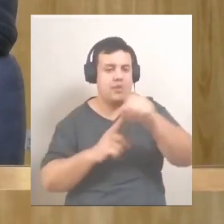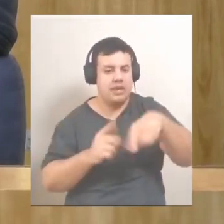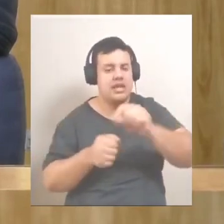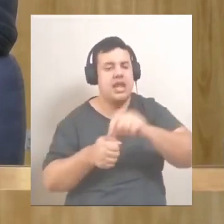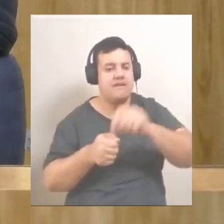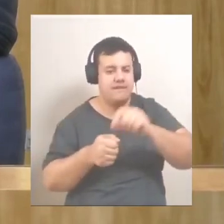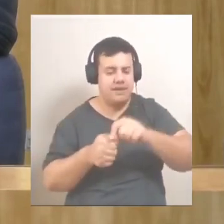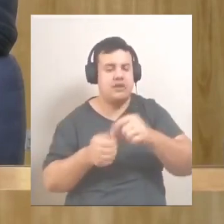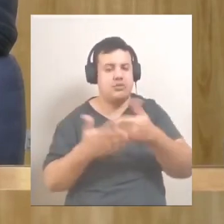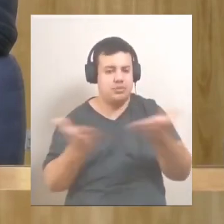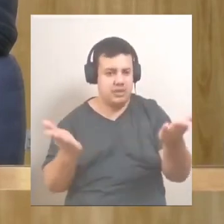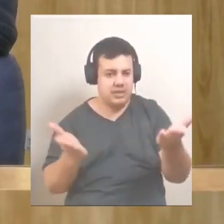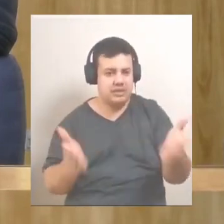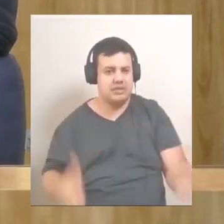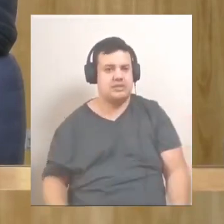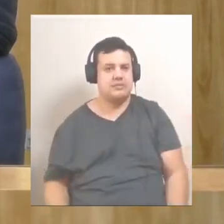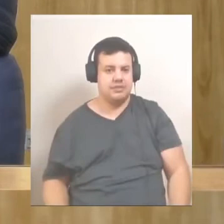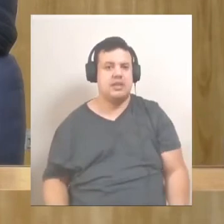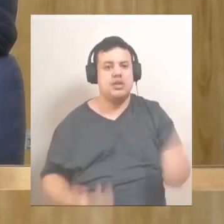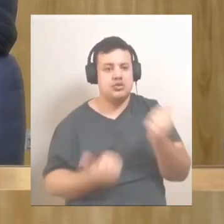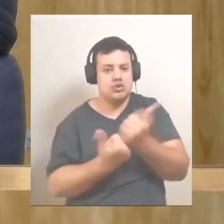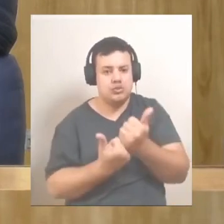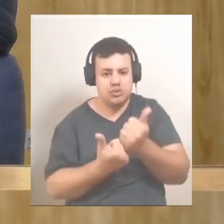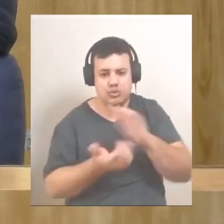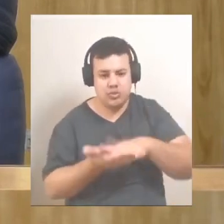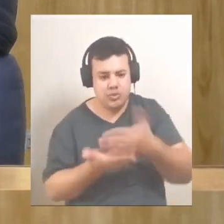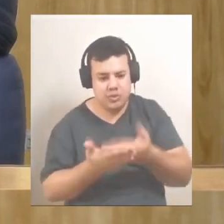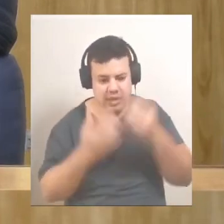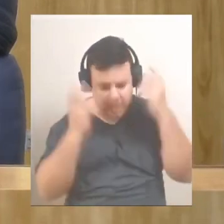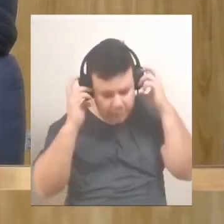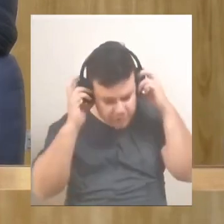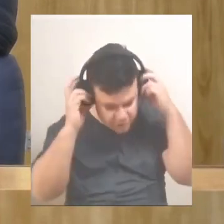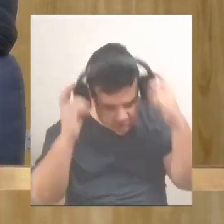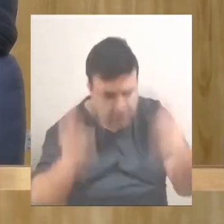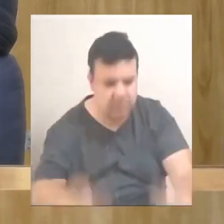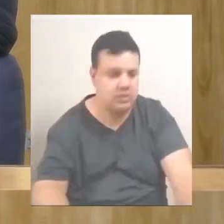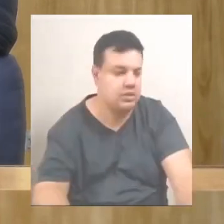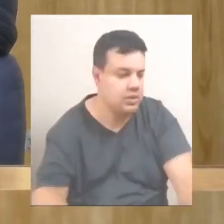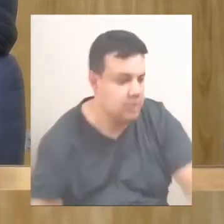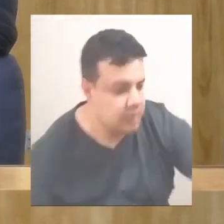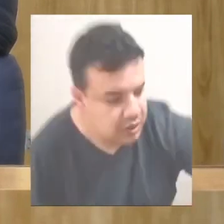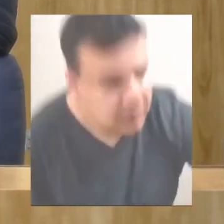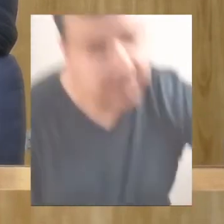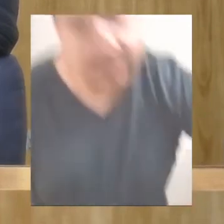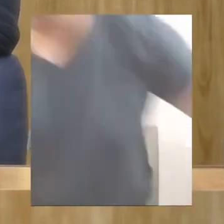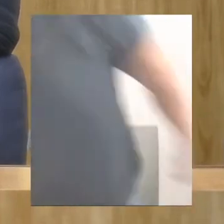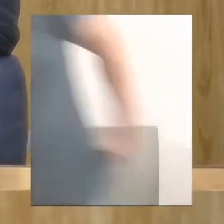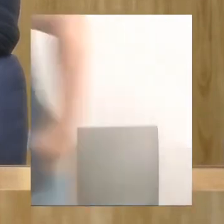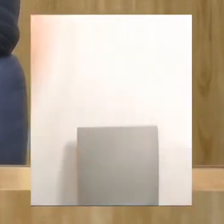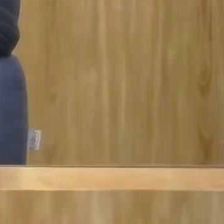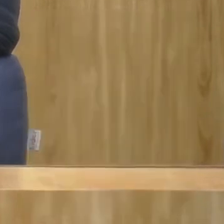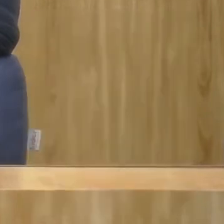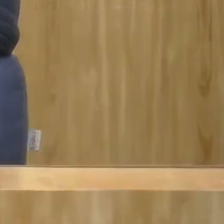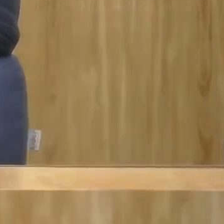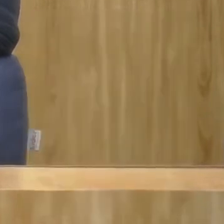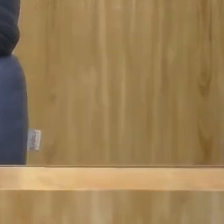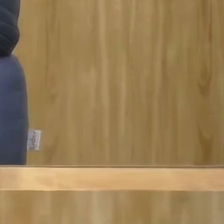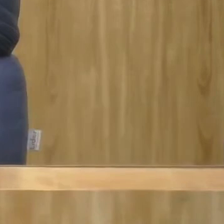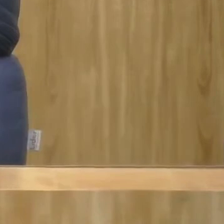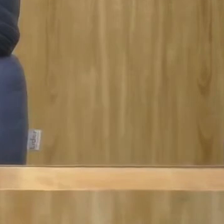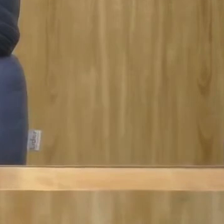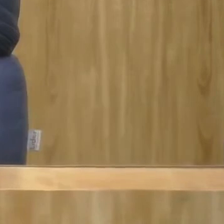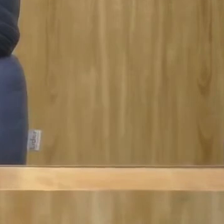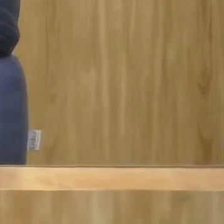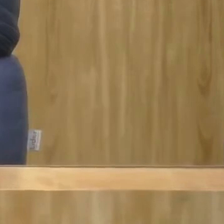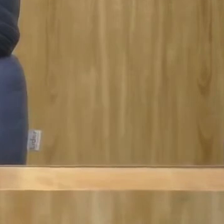por eles. Açucena, agora eu vou falar para vocês. Está aí o Marcelo, está o Kleber, tem mais um